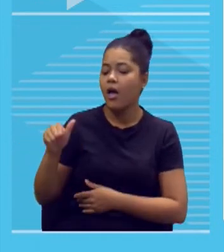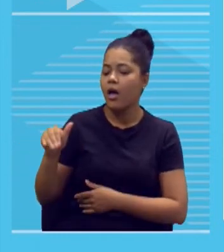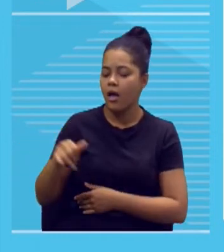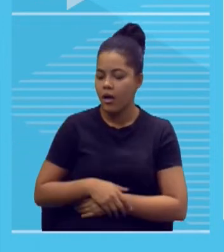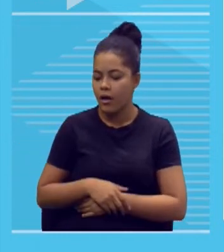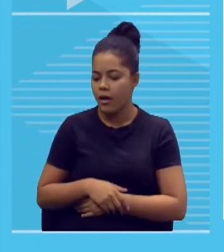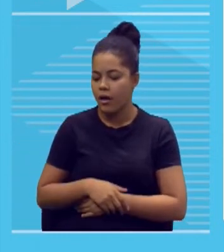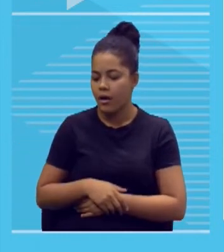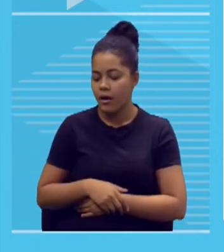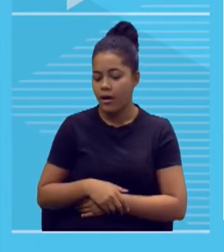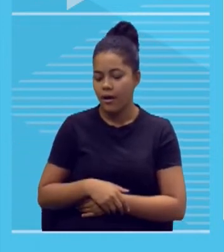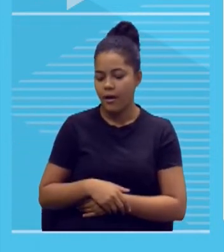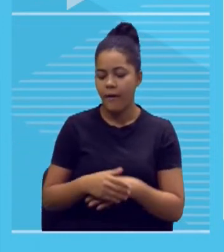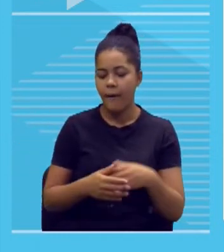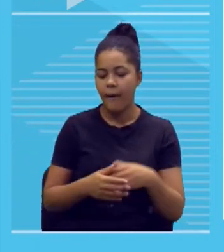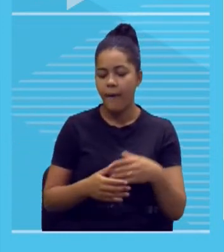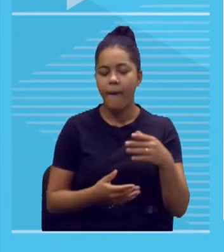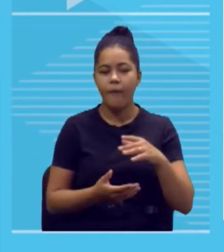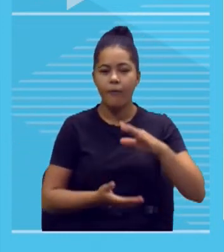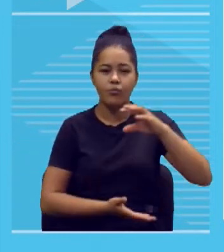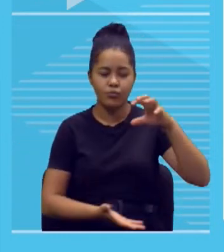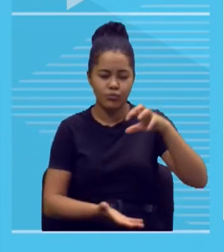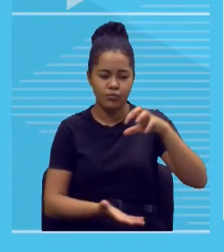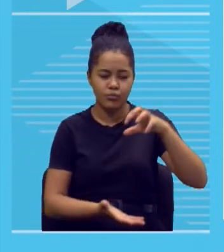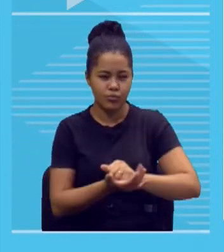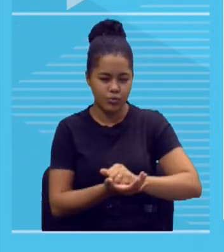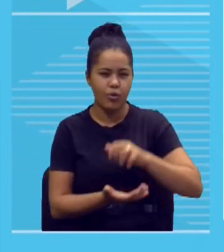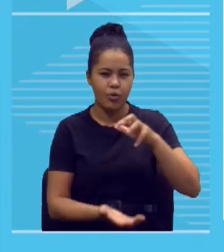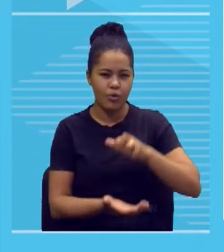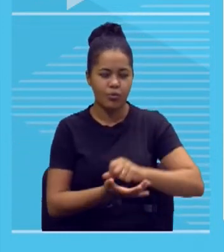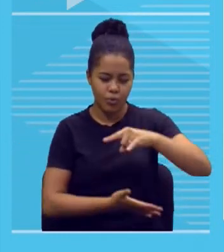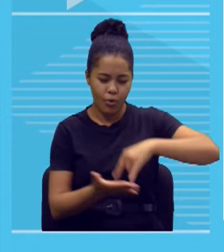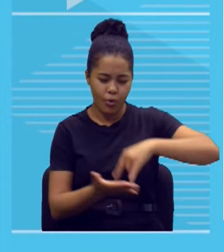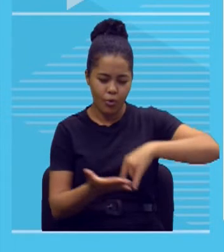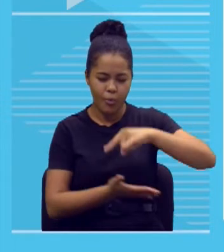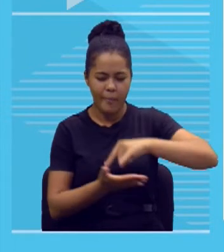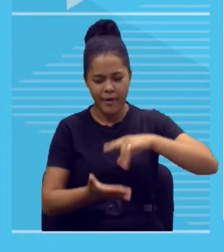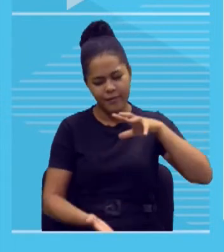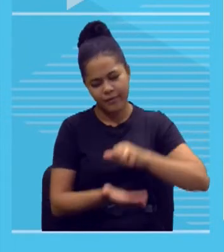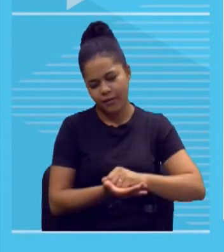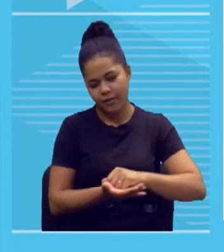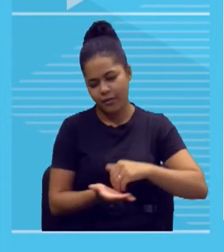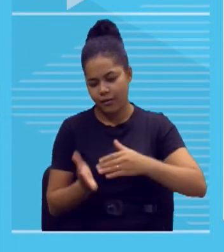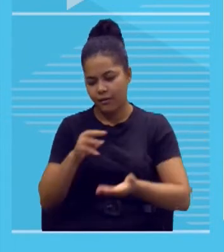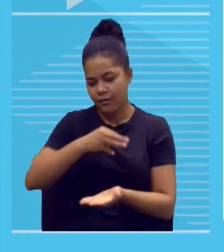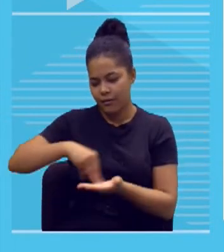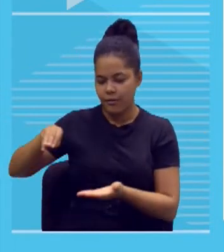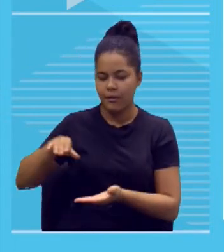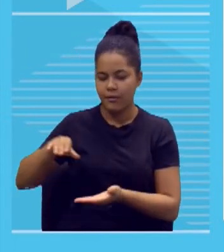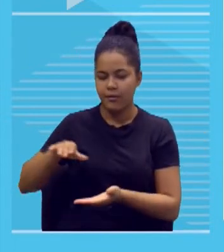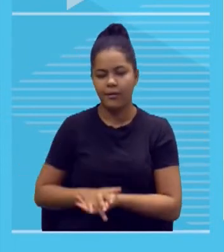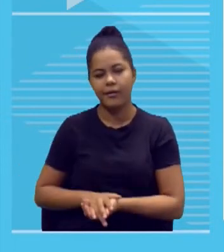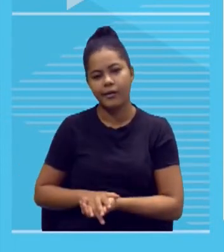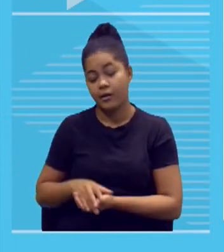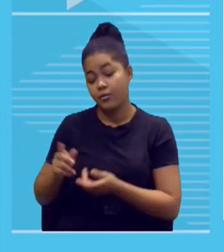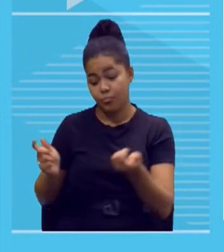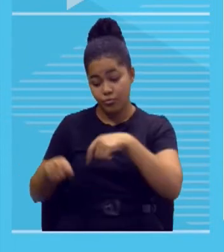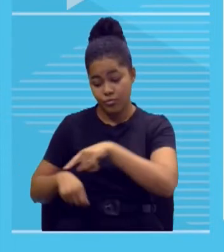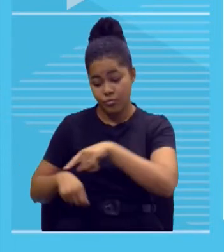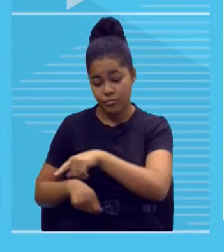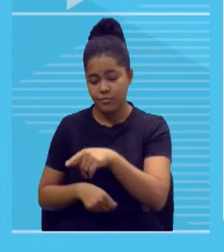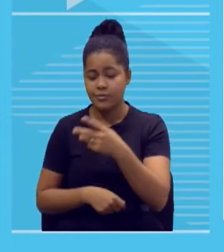só tô te mandando aí meu trabalho em PDF ainda lá em PDF Dá uma olhadinha aí de repente certo para tua teoria